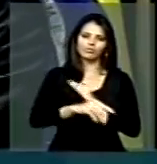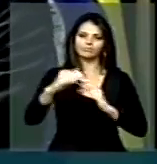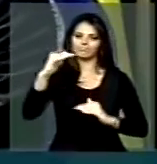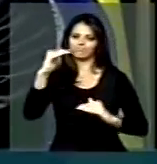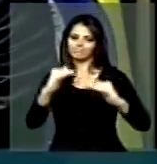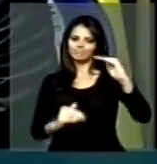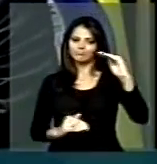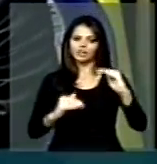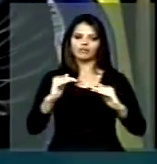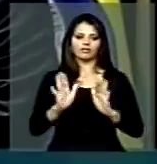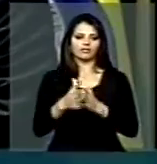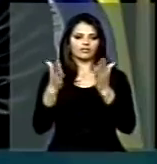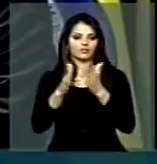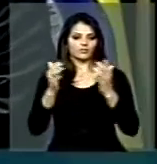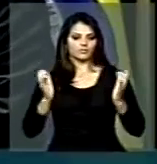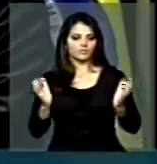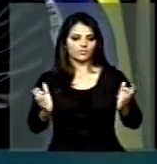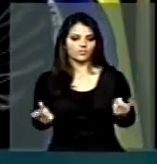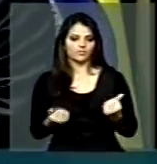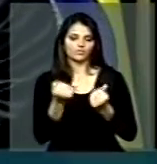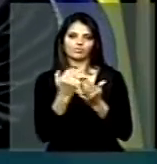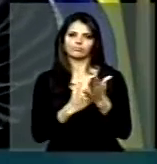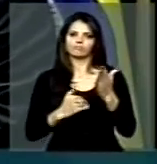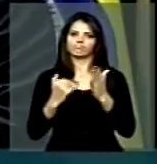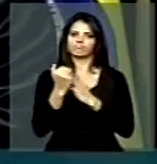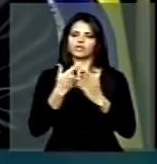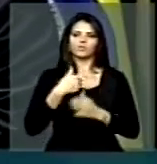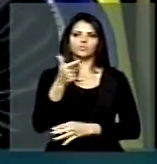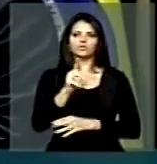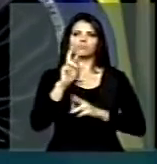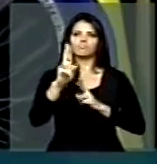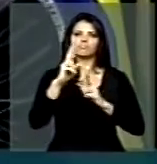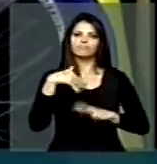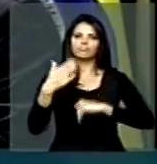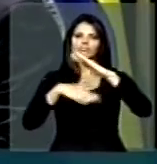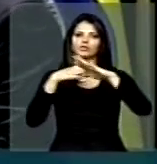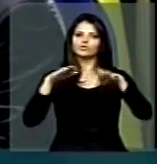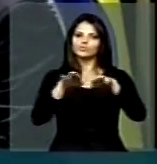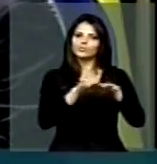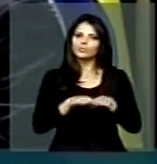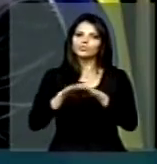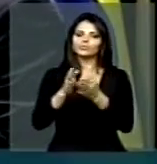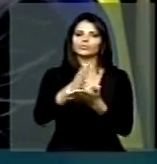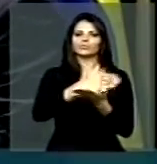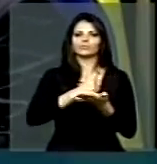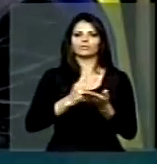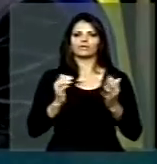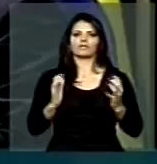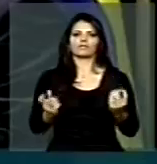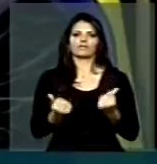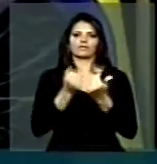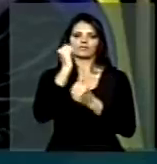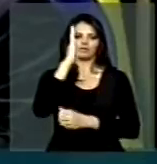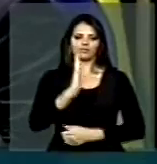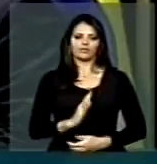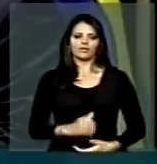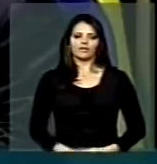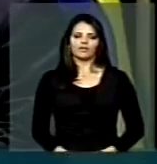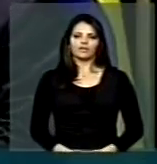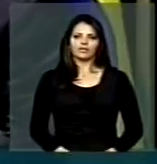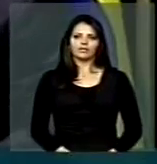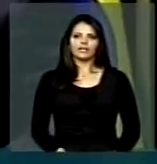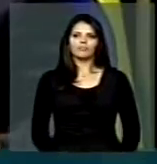desigualdade, solapando qualquer perspectiva de crescimento e uma mais justa distribuição das riquezas nacionais. Além do